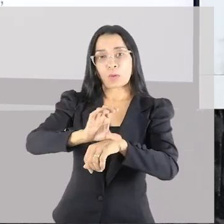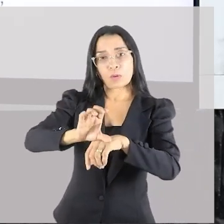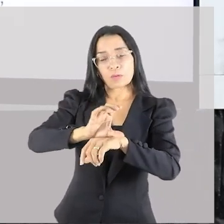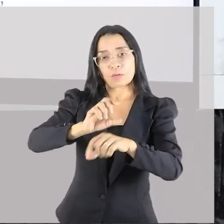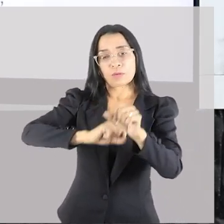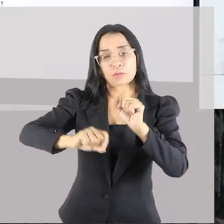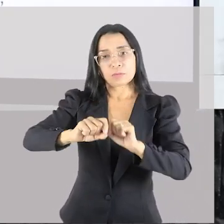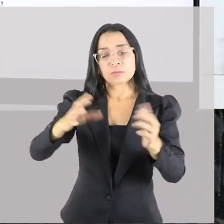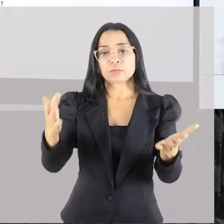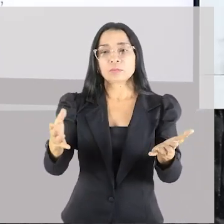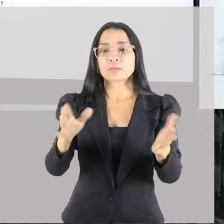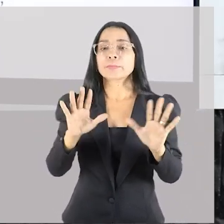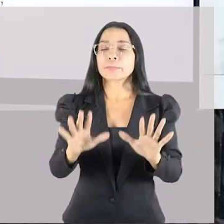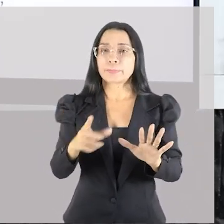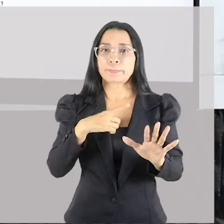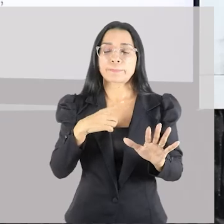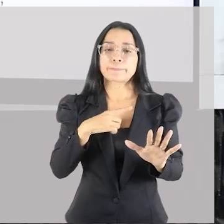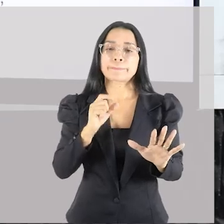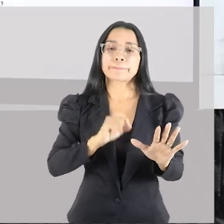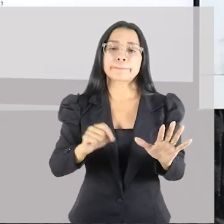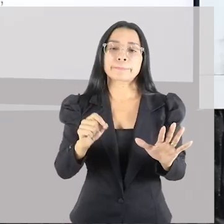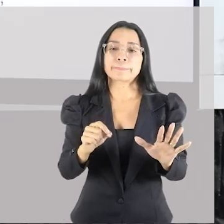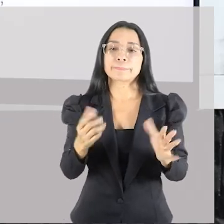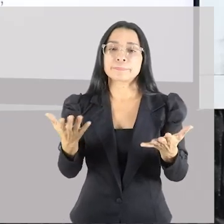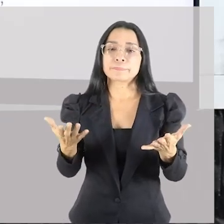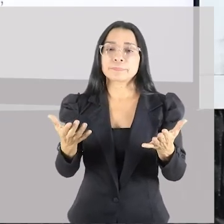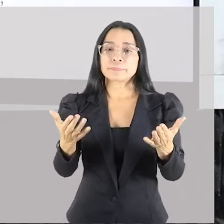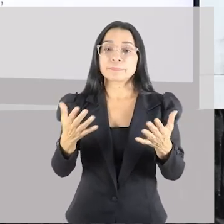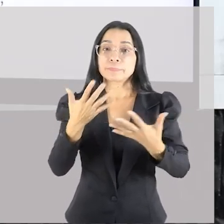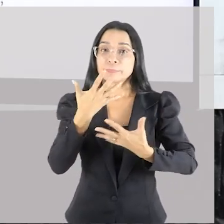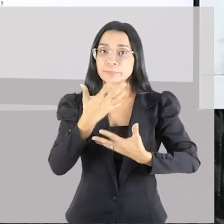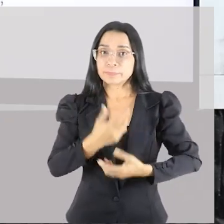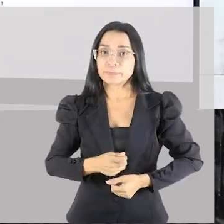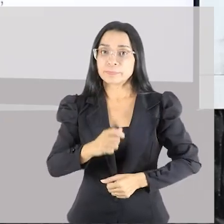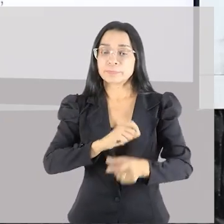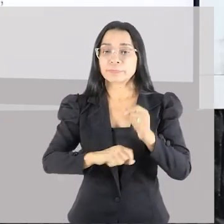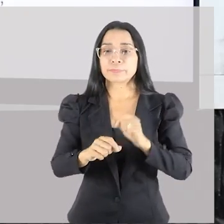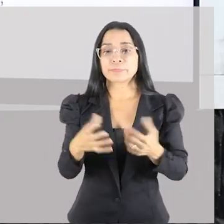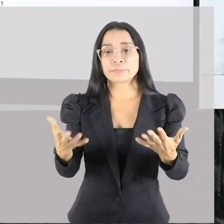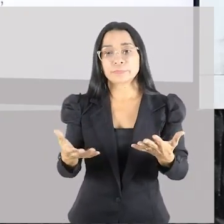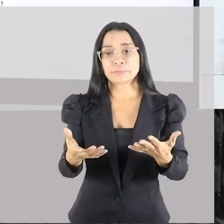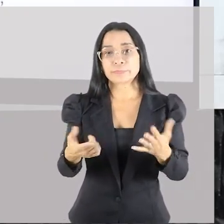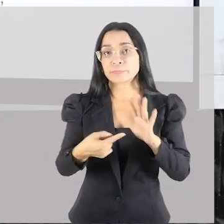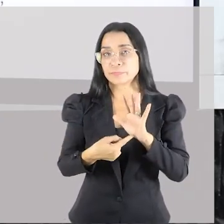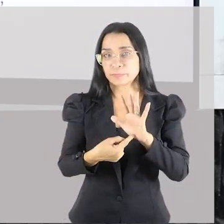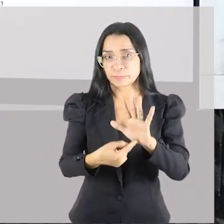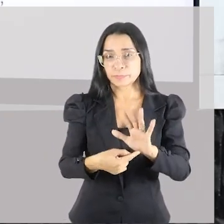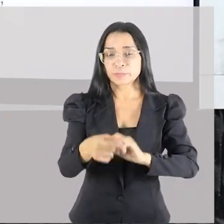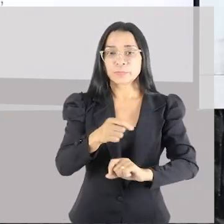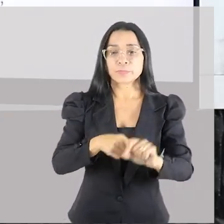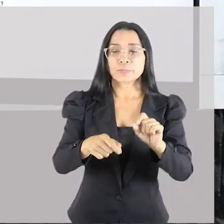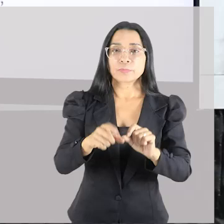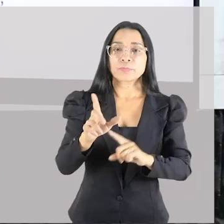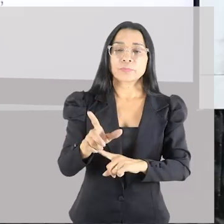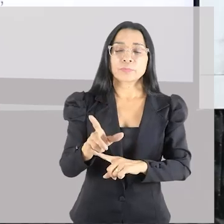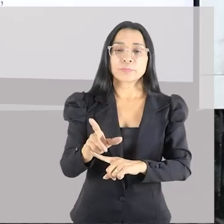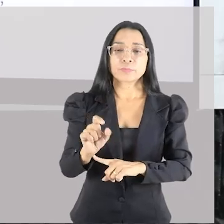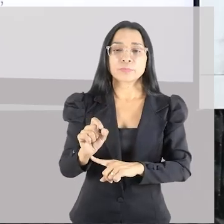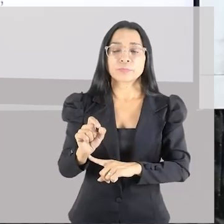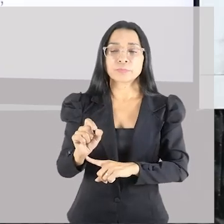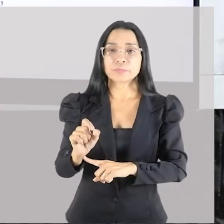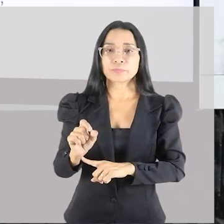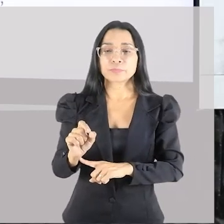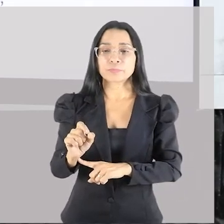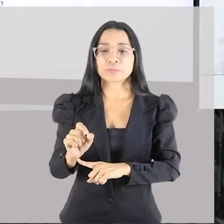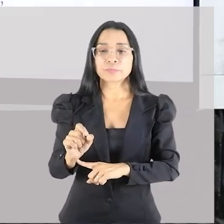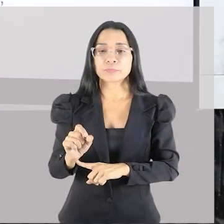outra, embora houvesse essa tolerância e não estivesse expresso, né, sobre